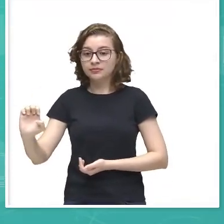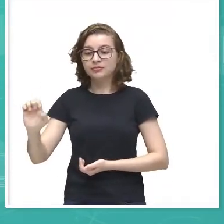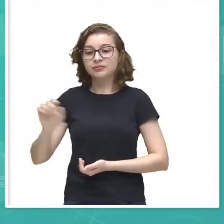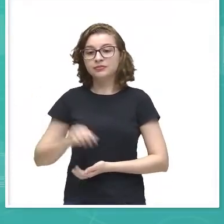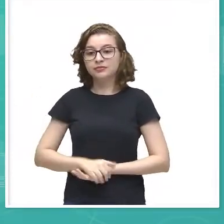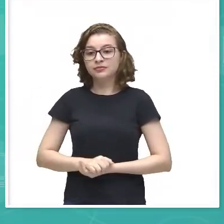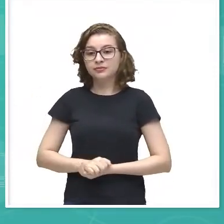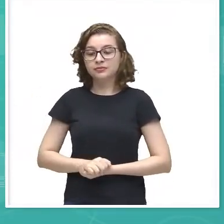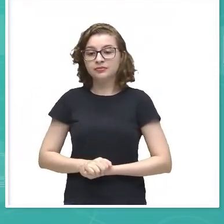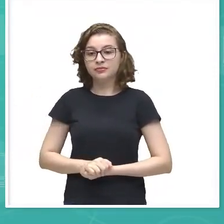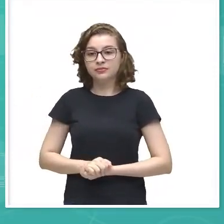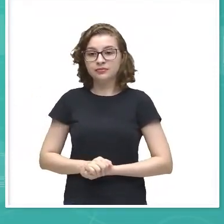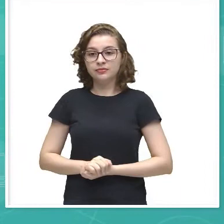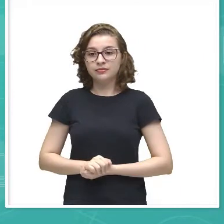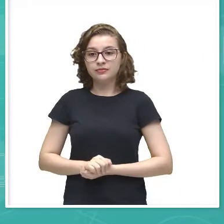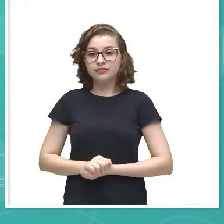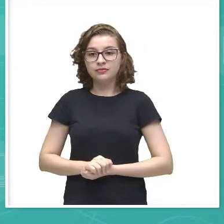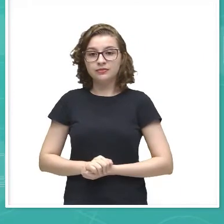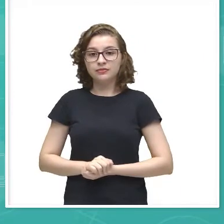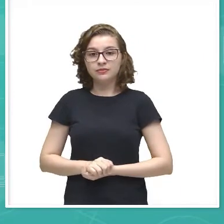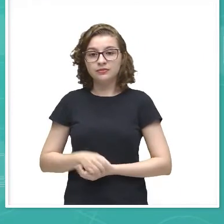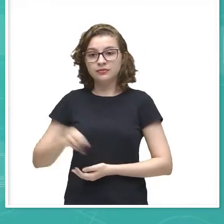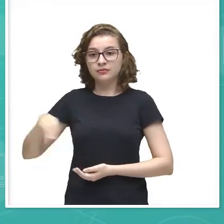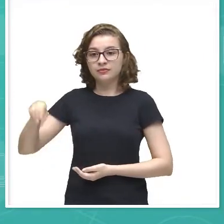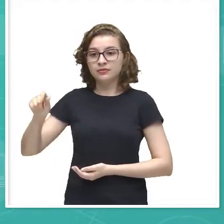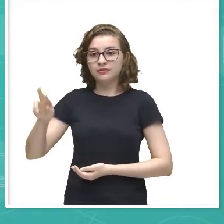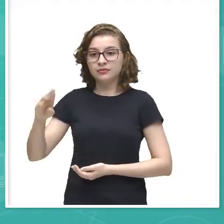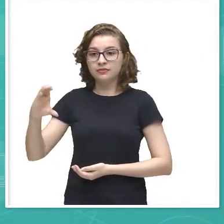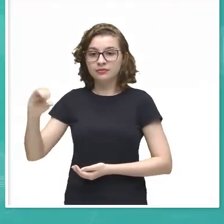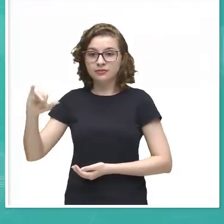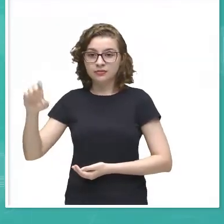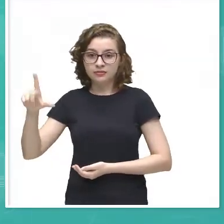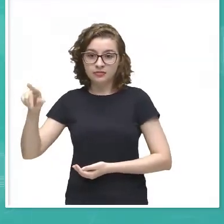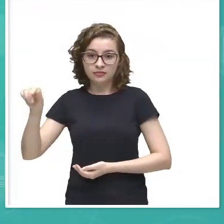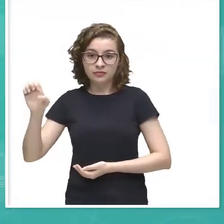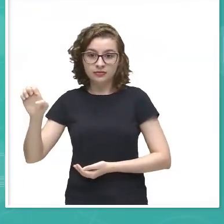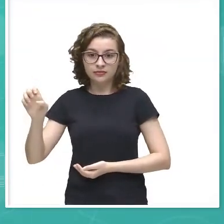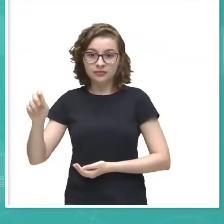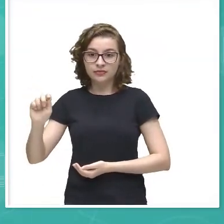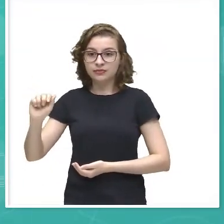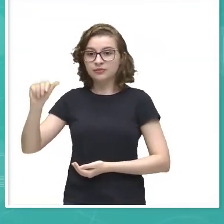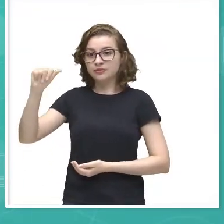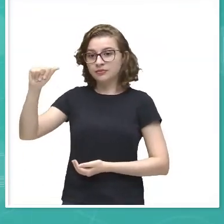Vamos lá. A Marcelene acha que é a letra A, egípcia.